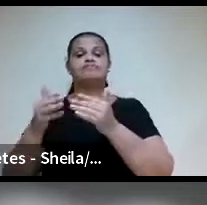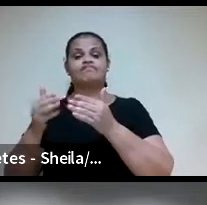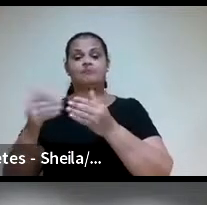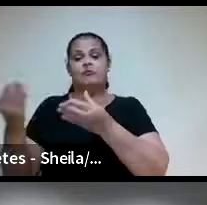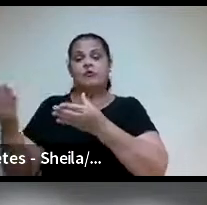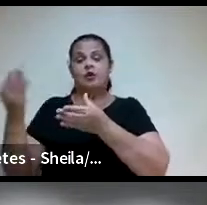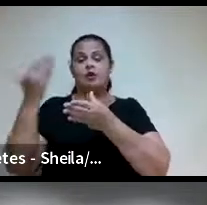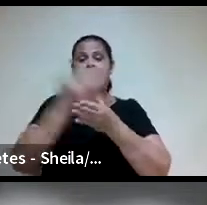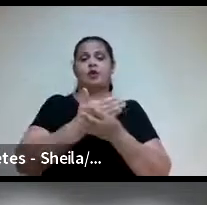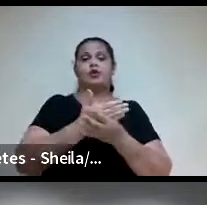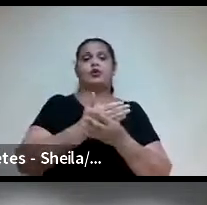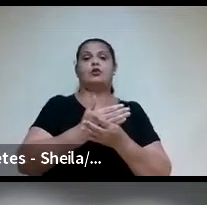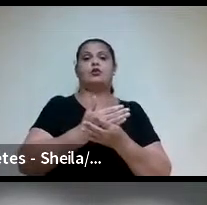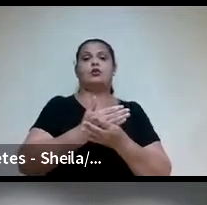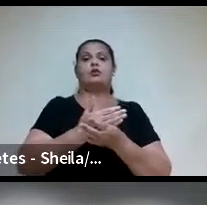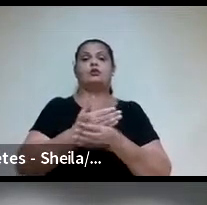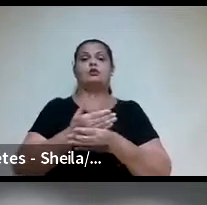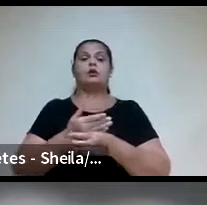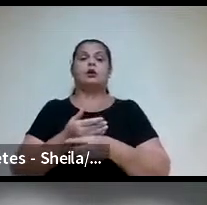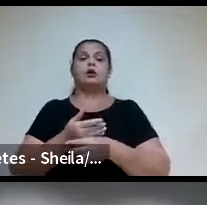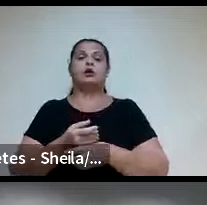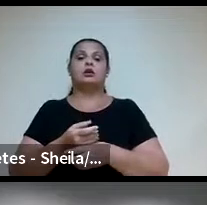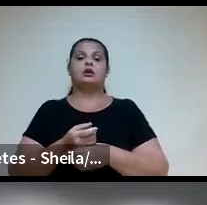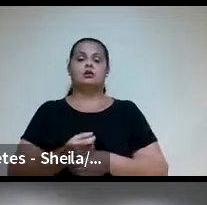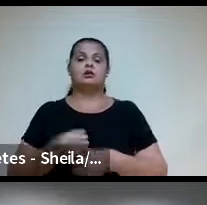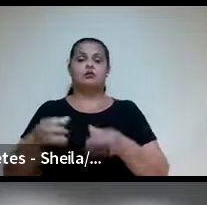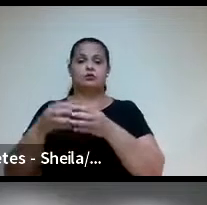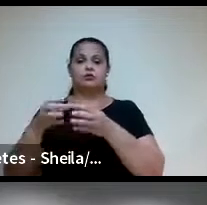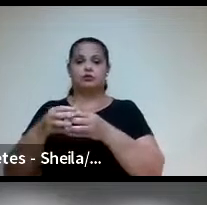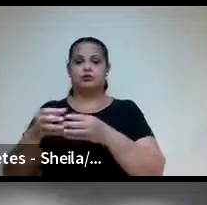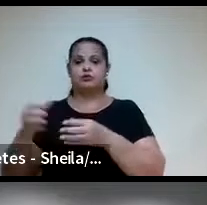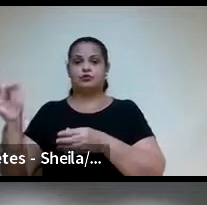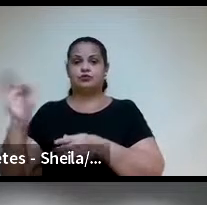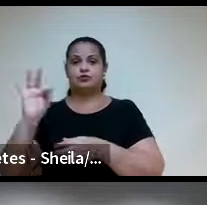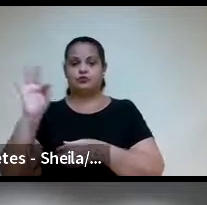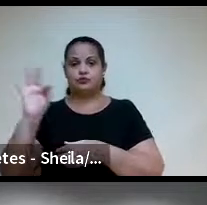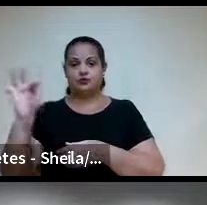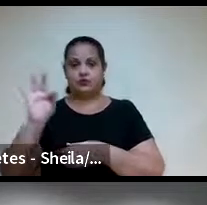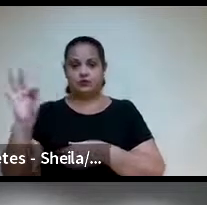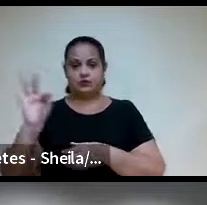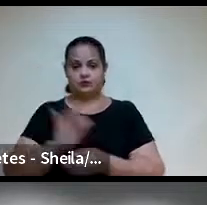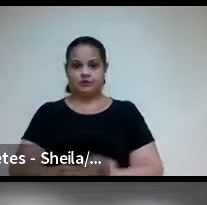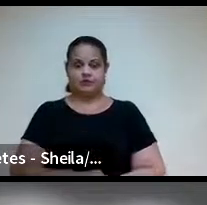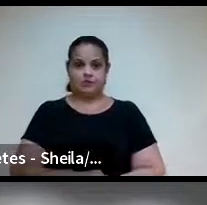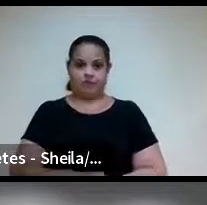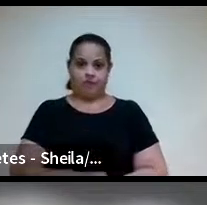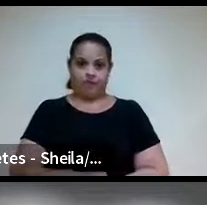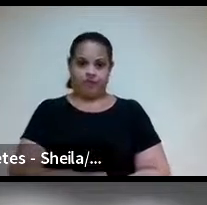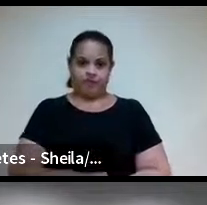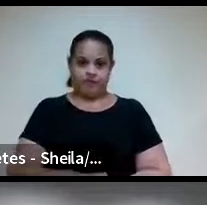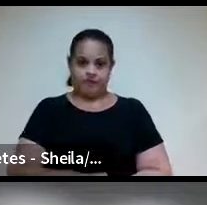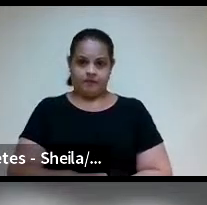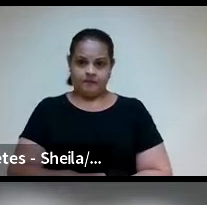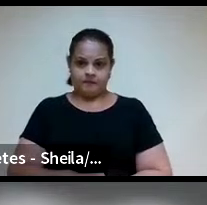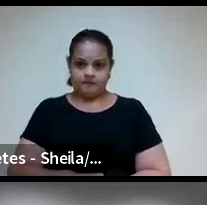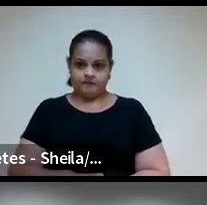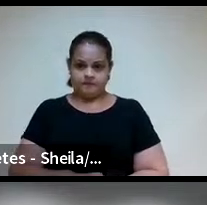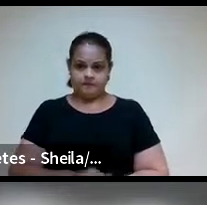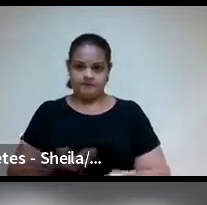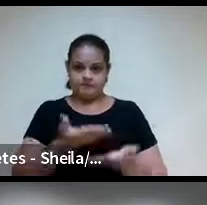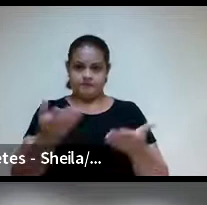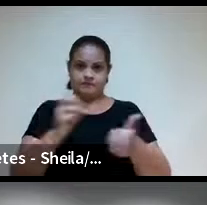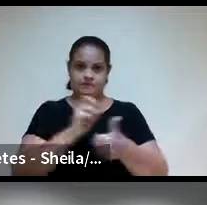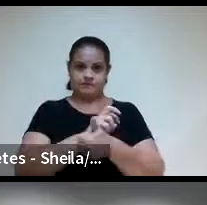da União Federal para integrar a lide. Submeto essas primeiras preliminares à Corte. Submeto à Corte as